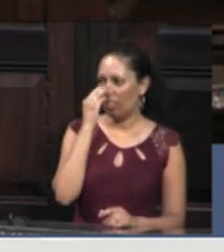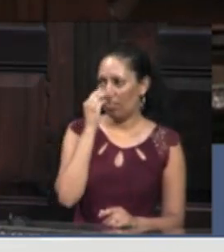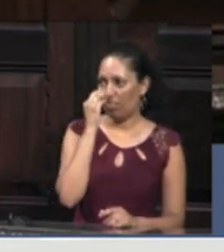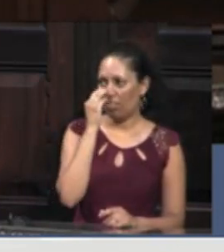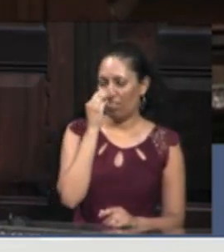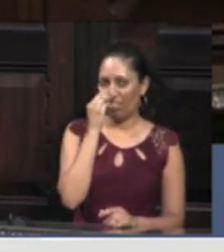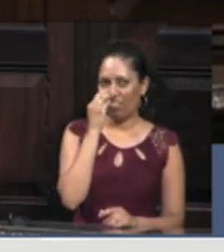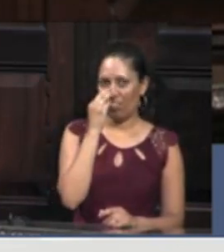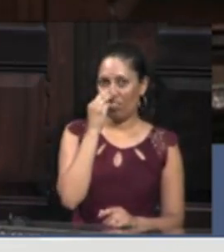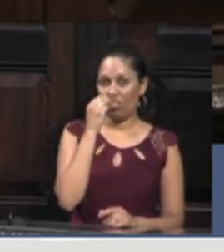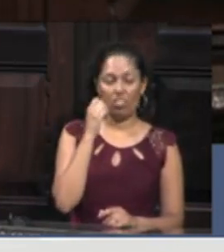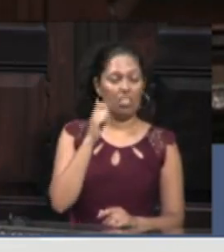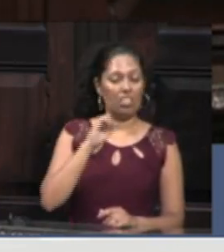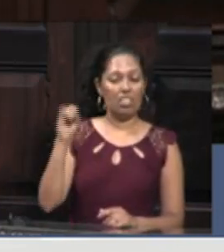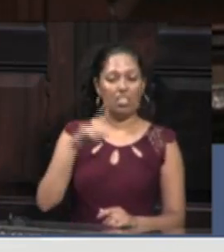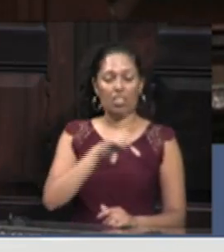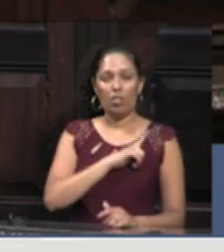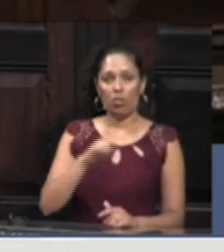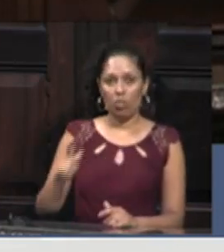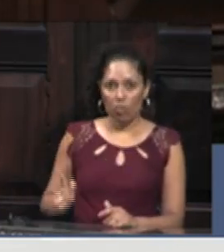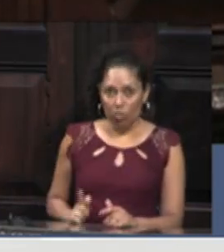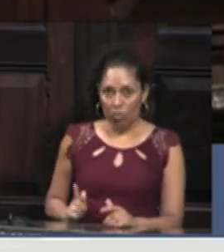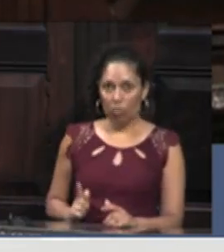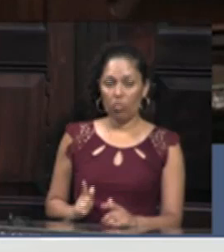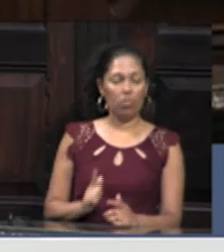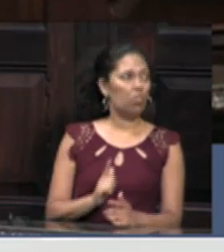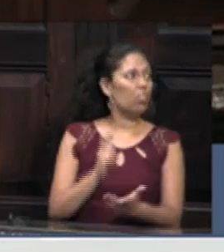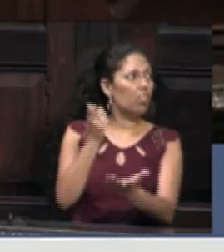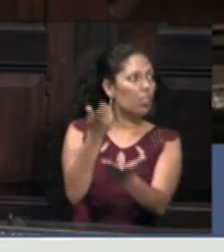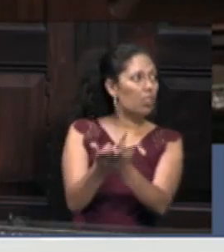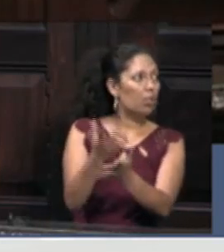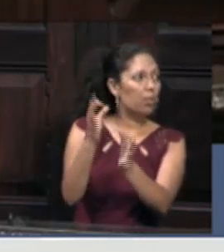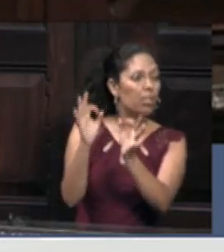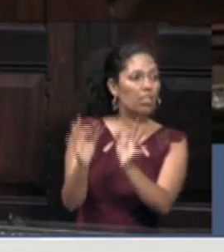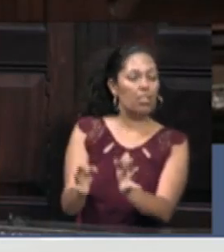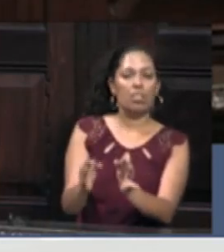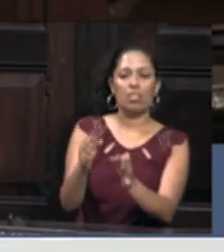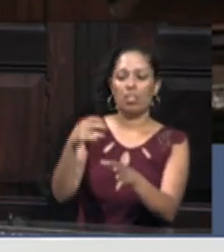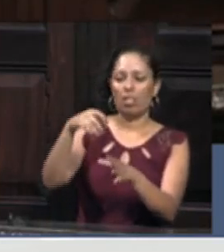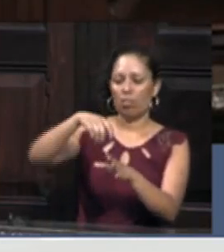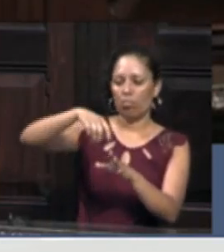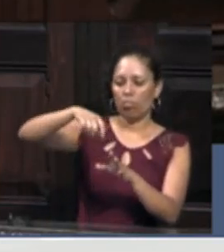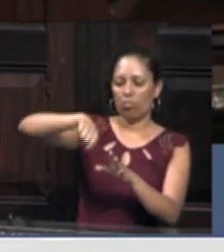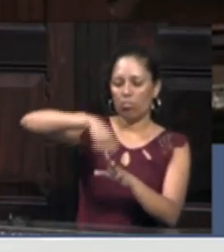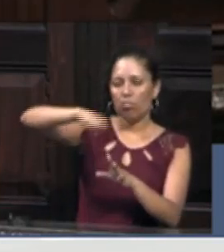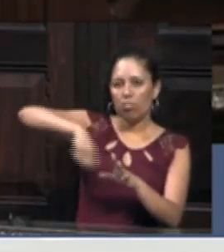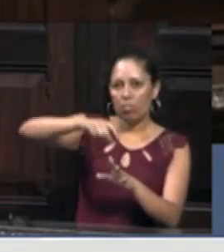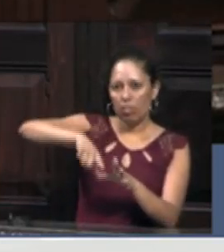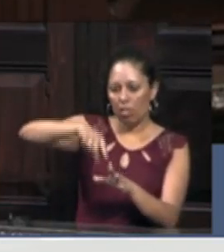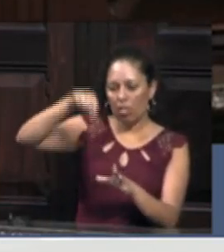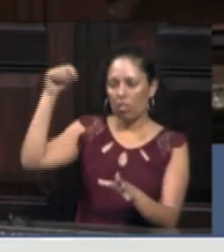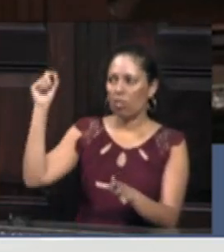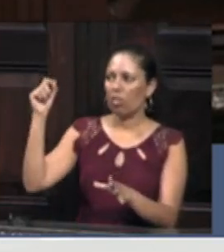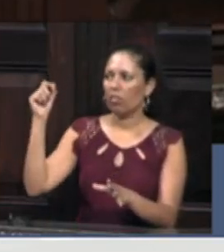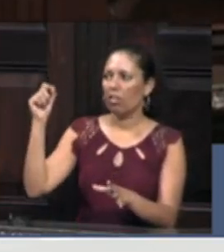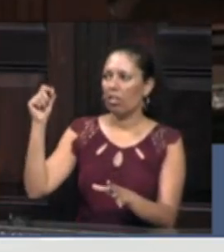governo consiga realizar com êxito os leilões